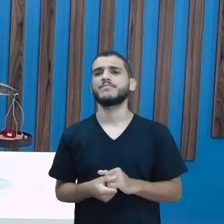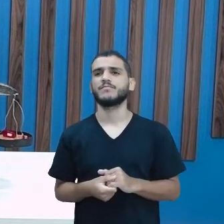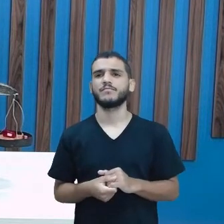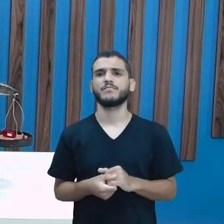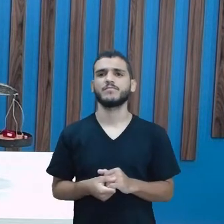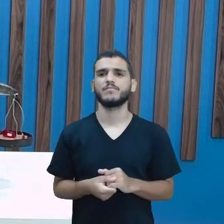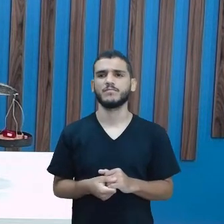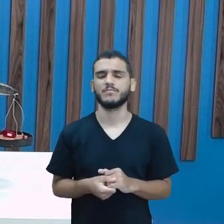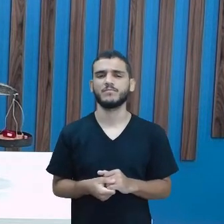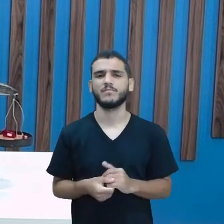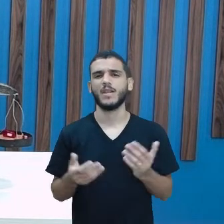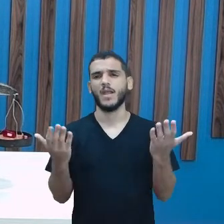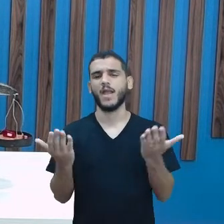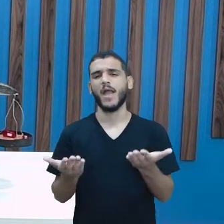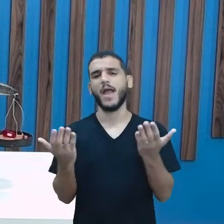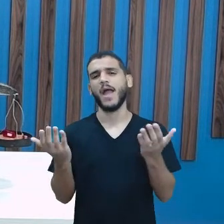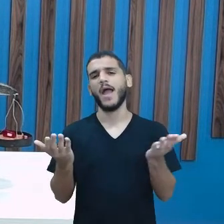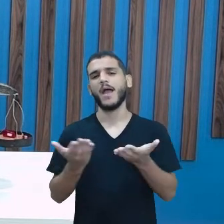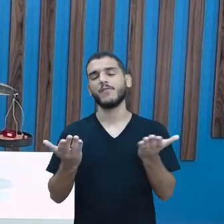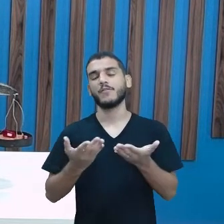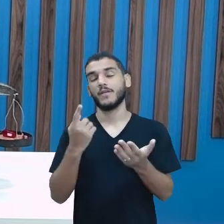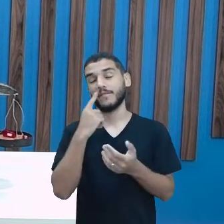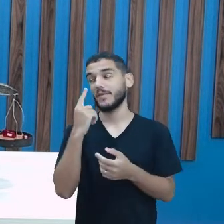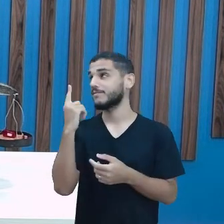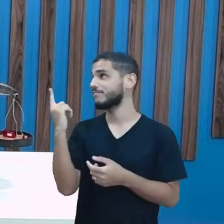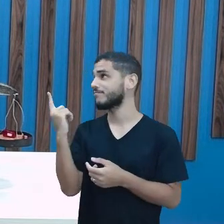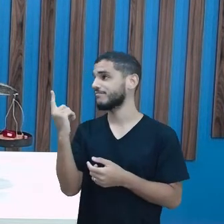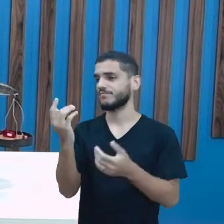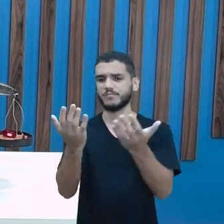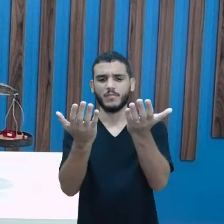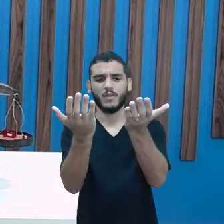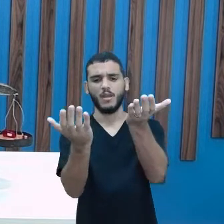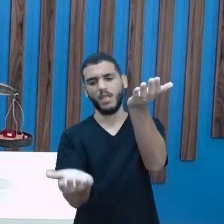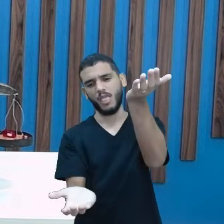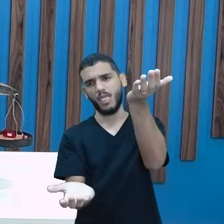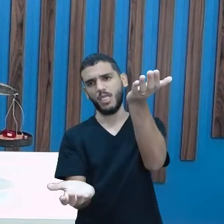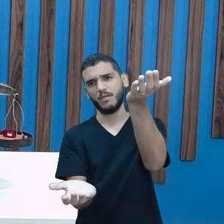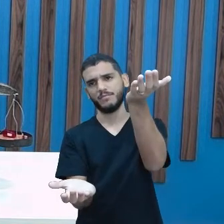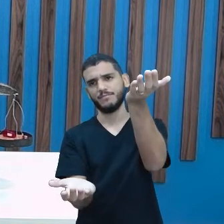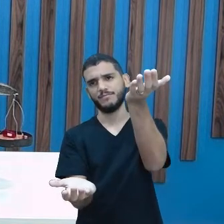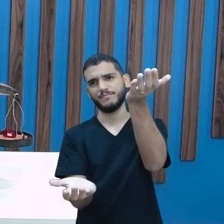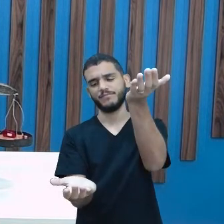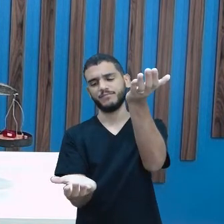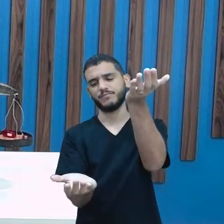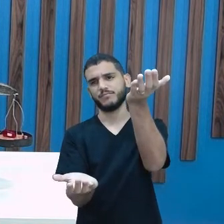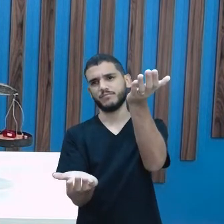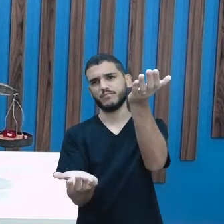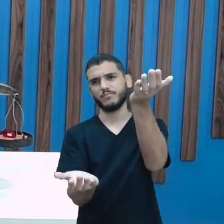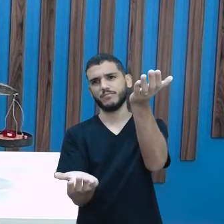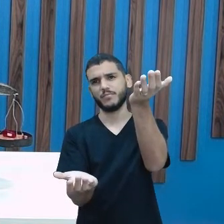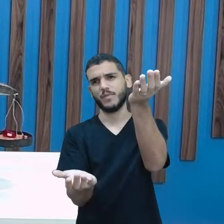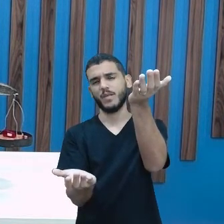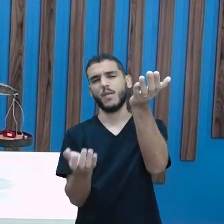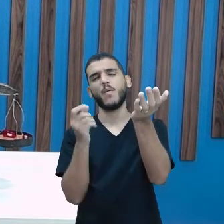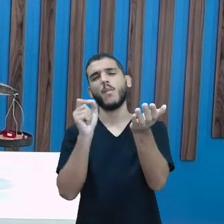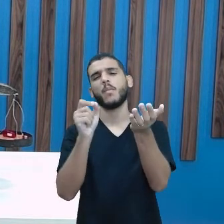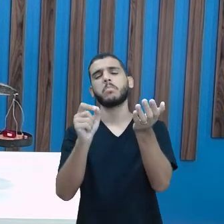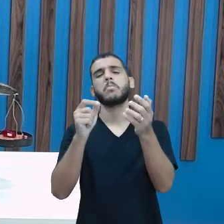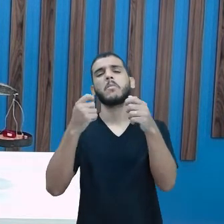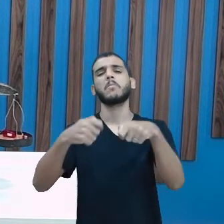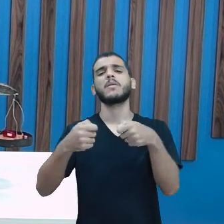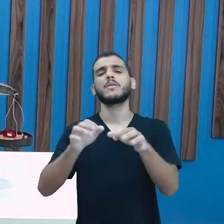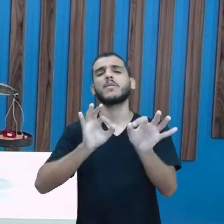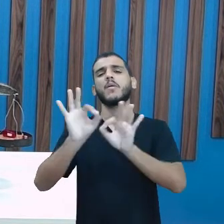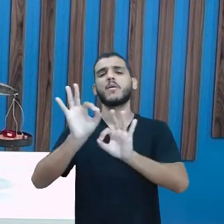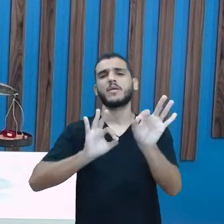balança aqui agora, ó, ela está em desequilíbrio, ela está desequilibrada. O que eu preciso colocar